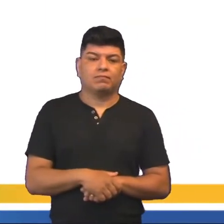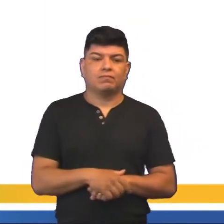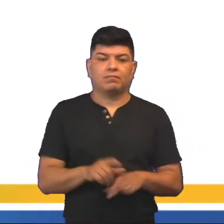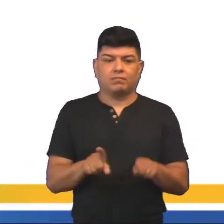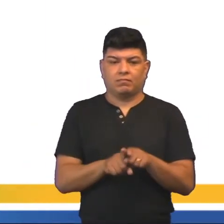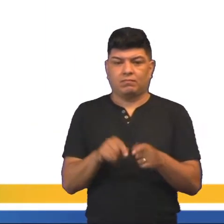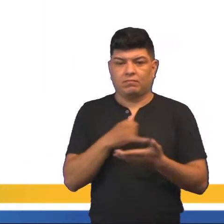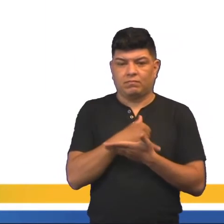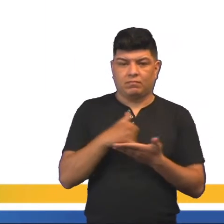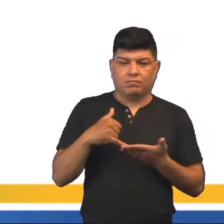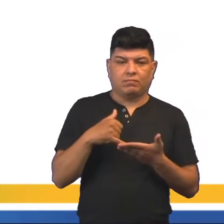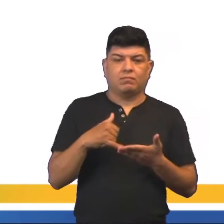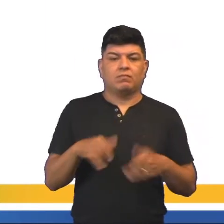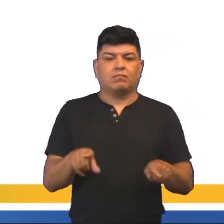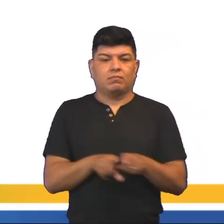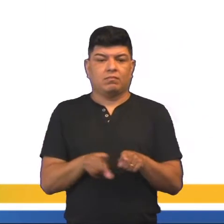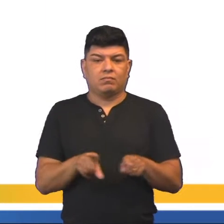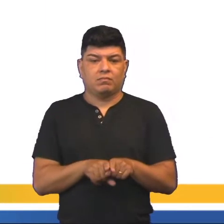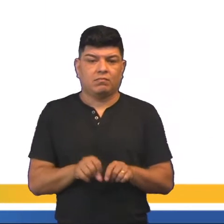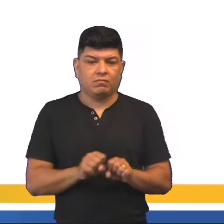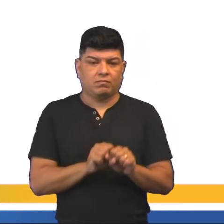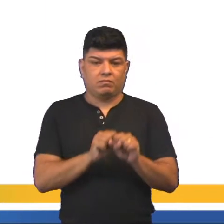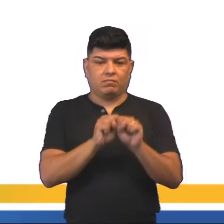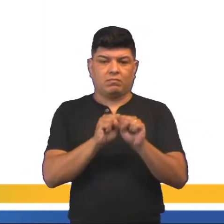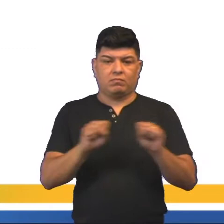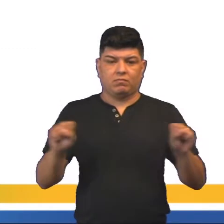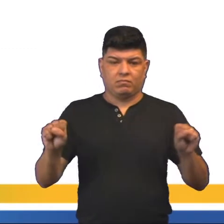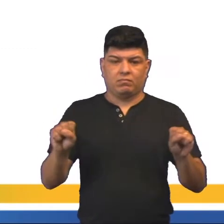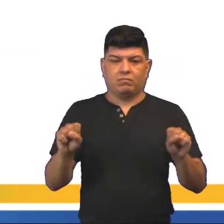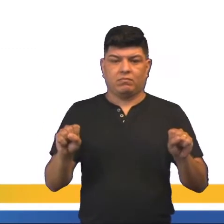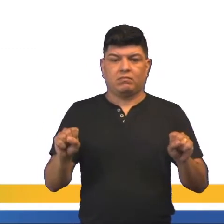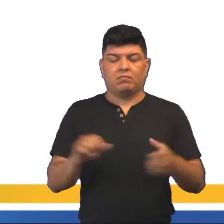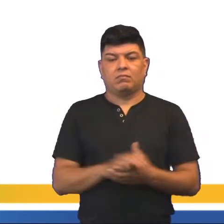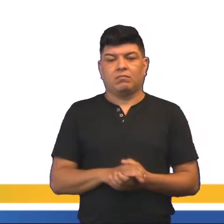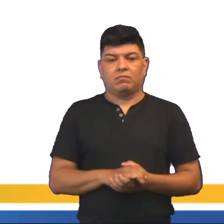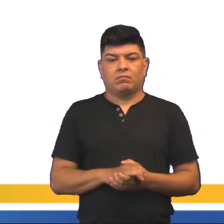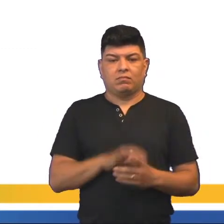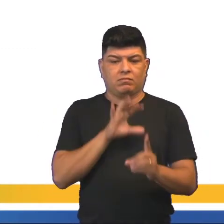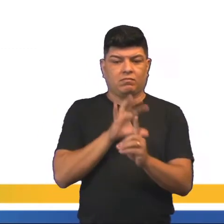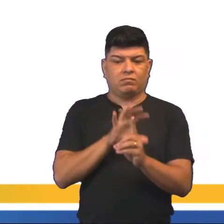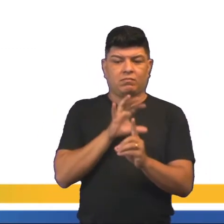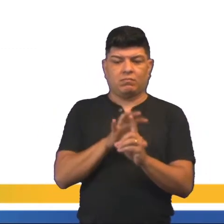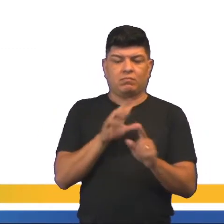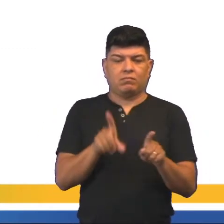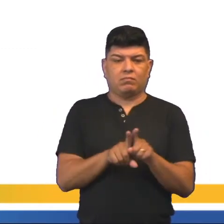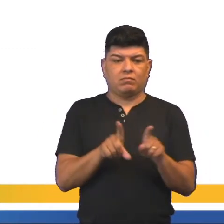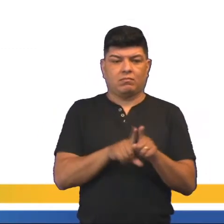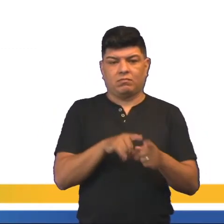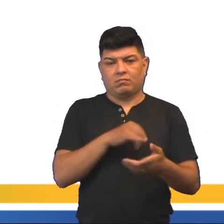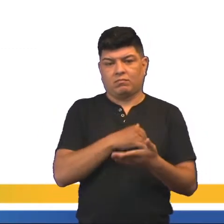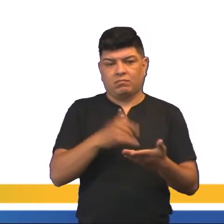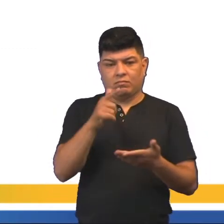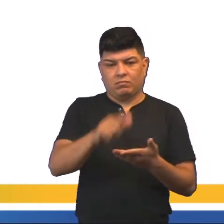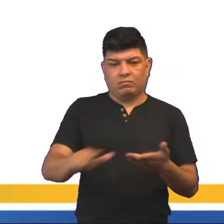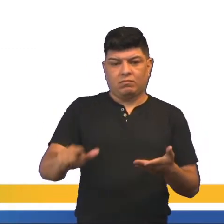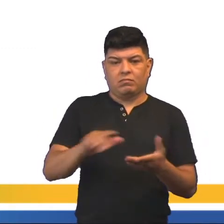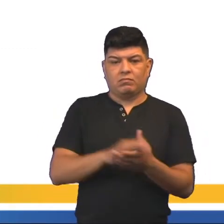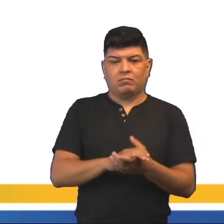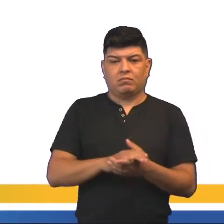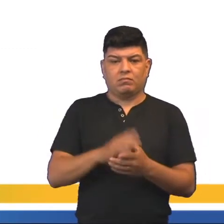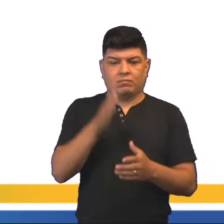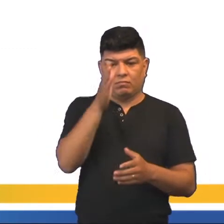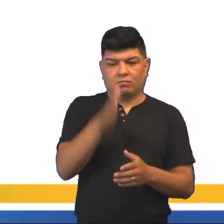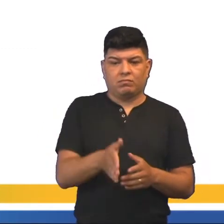Além dessas drogas depressoras, nós também temos as drogas chamadas de estimulantes, que, mais uma vez,